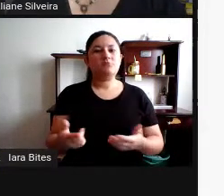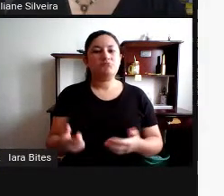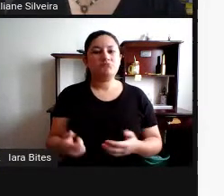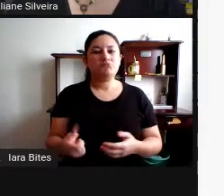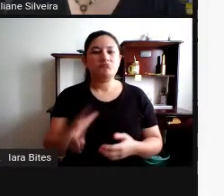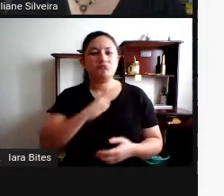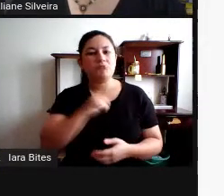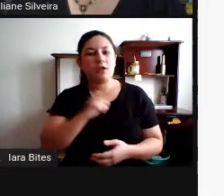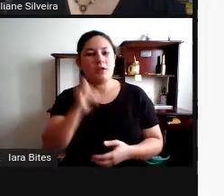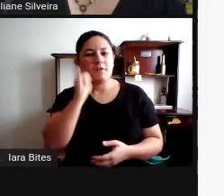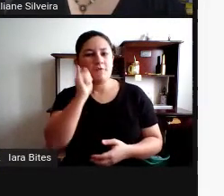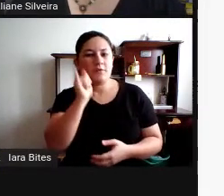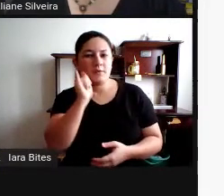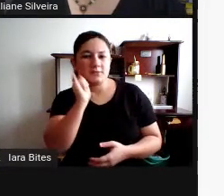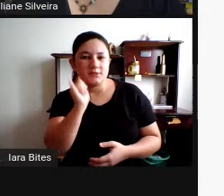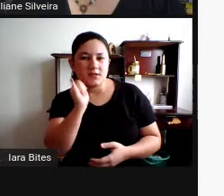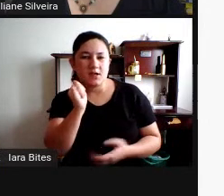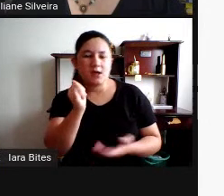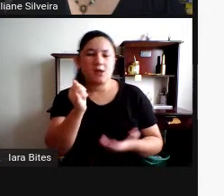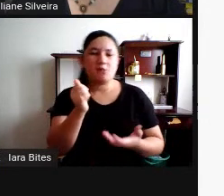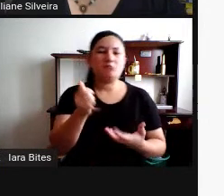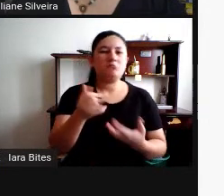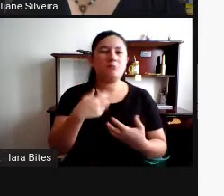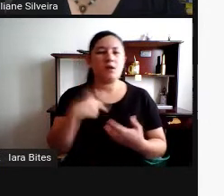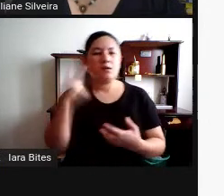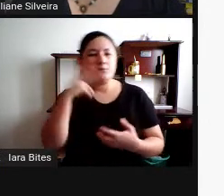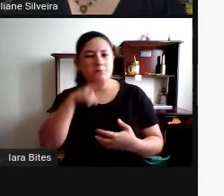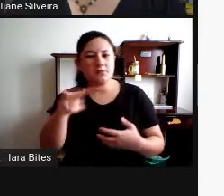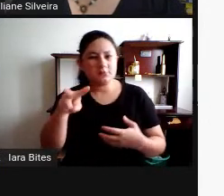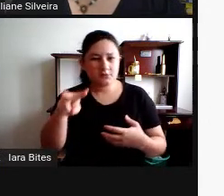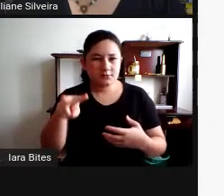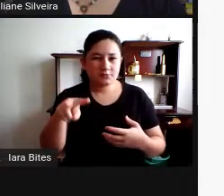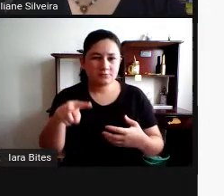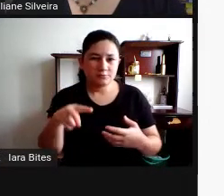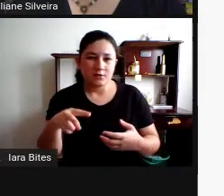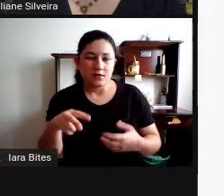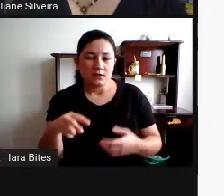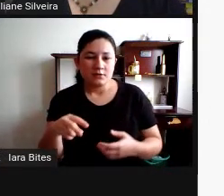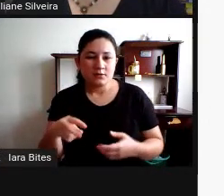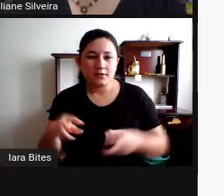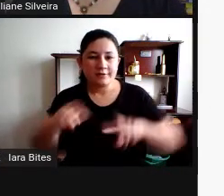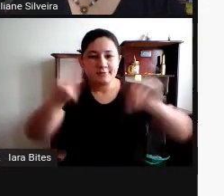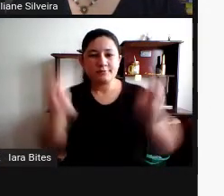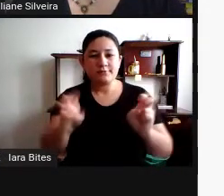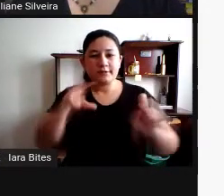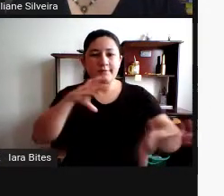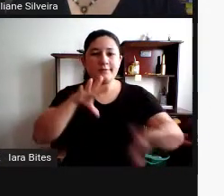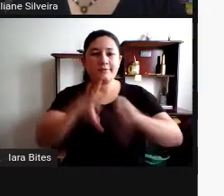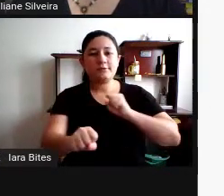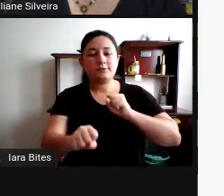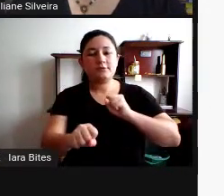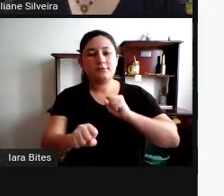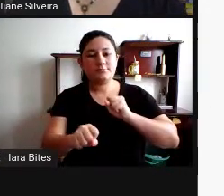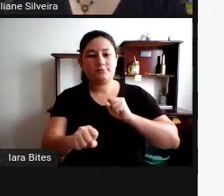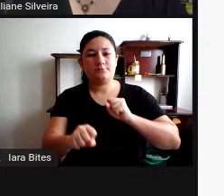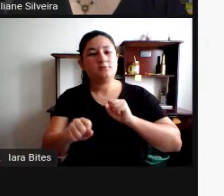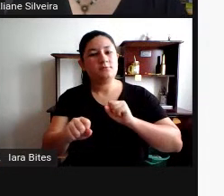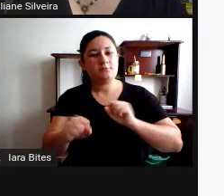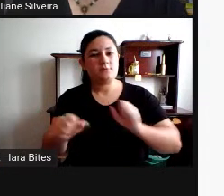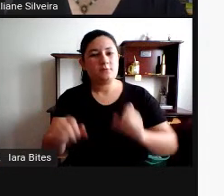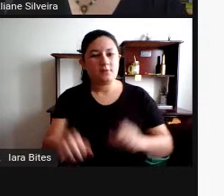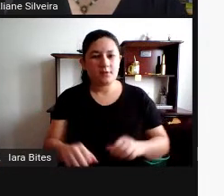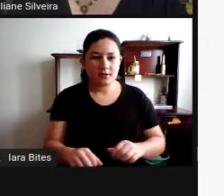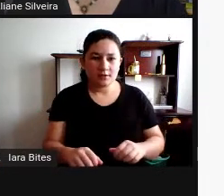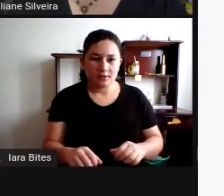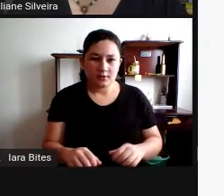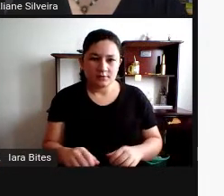têm a potência de nos fazer refletir a respeito de singularidades da formação de um linguista e, assim, nos permitem